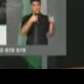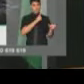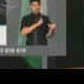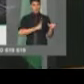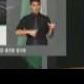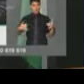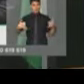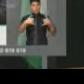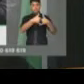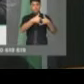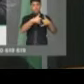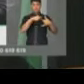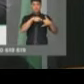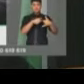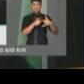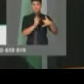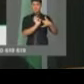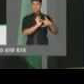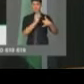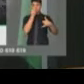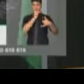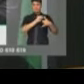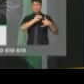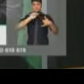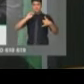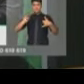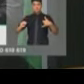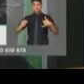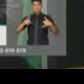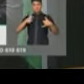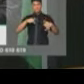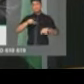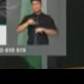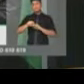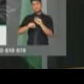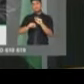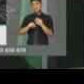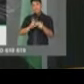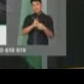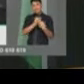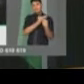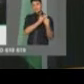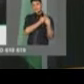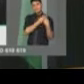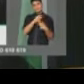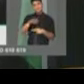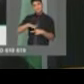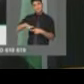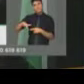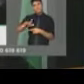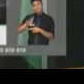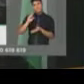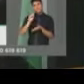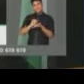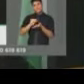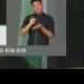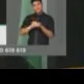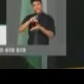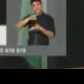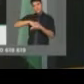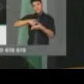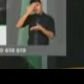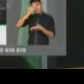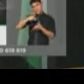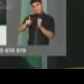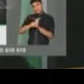nós sabemos que toda a responsabilidade dessa questão de não regularização é falta de